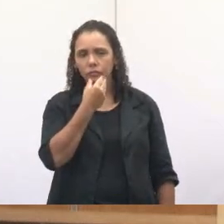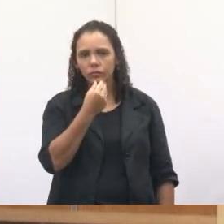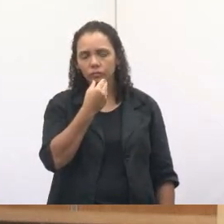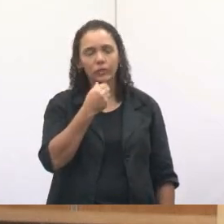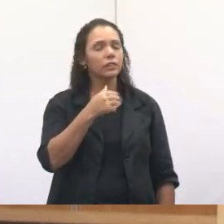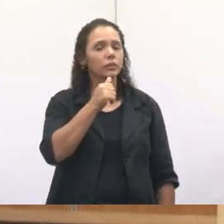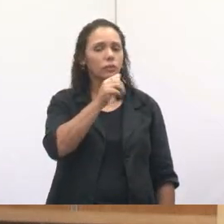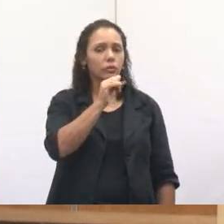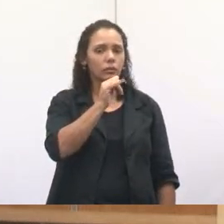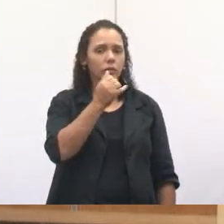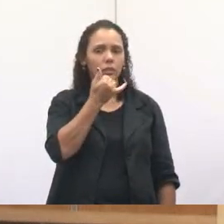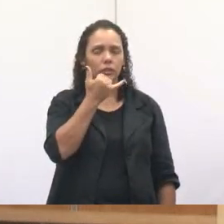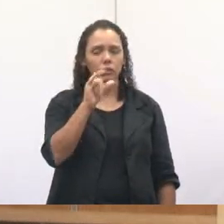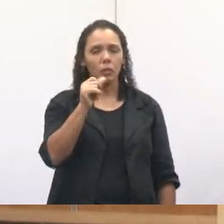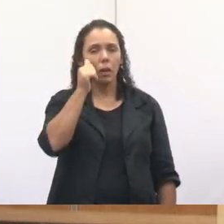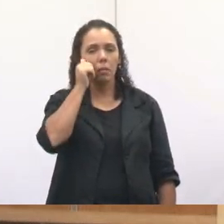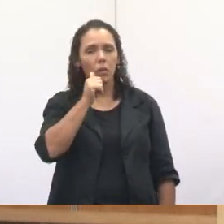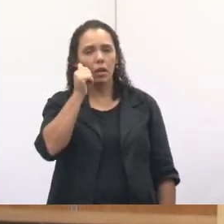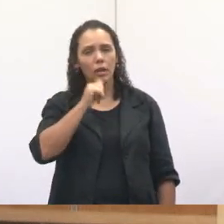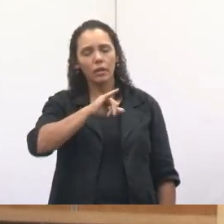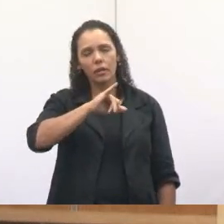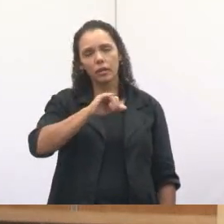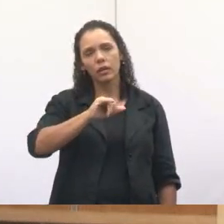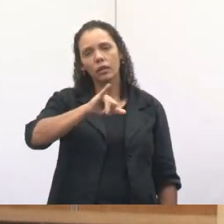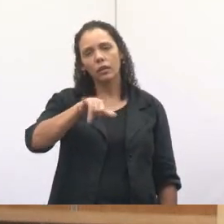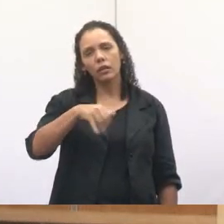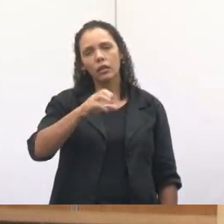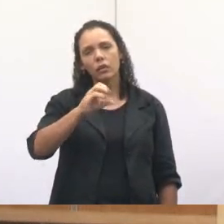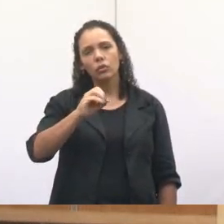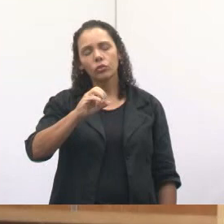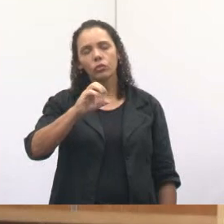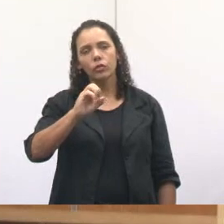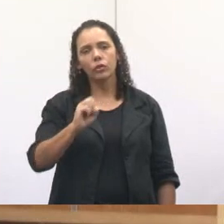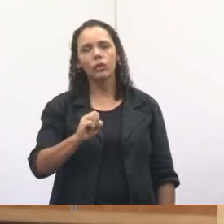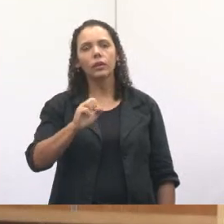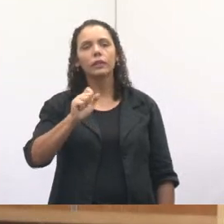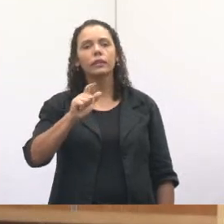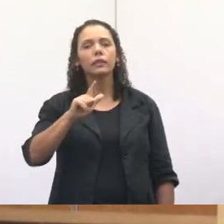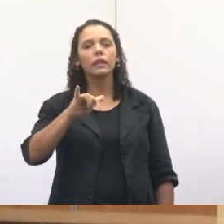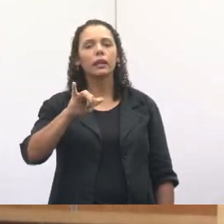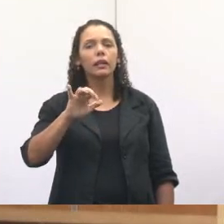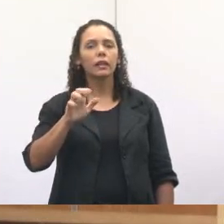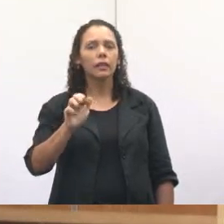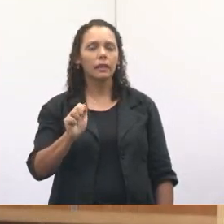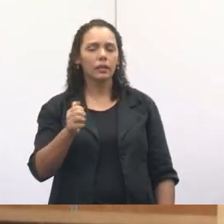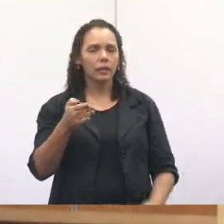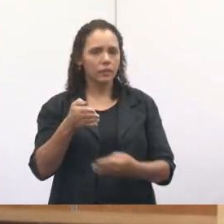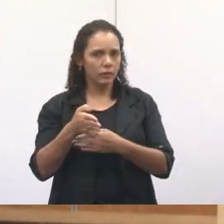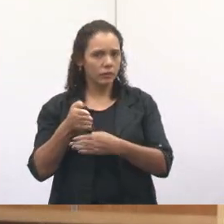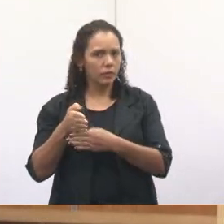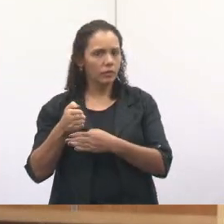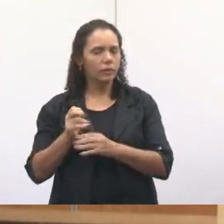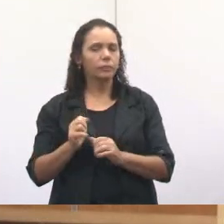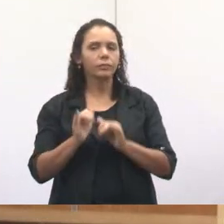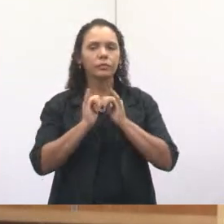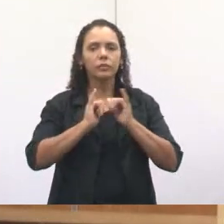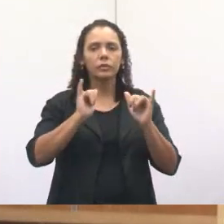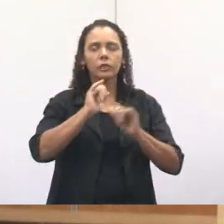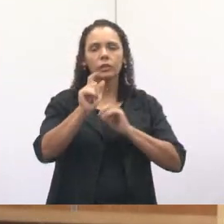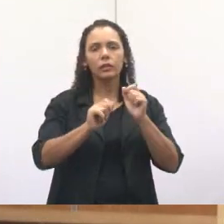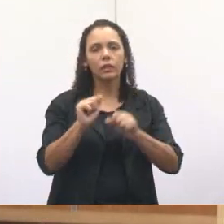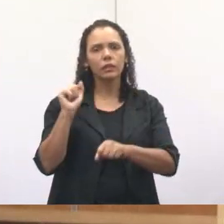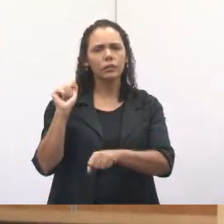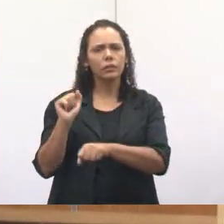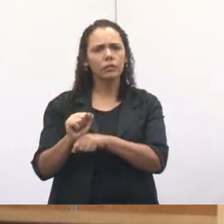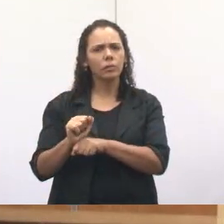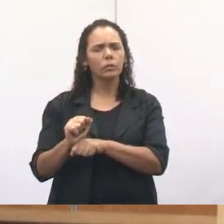Ela frequenta lá o Casa Viva Vida. E olha só, vereadores, foi anunciado que vai ter um